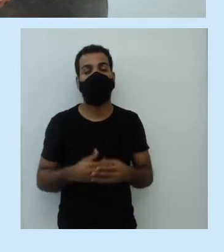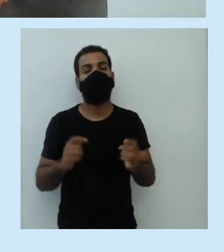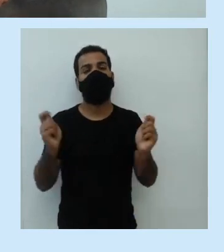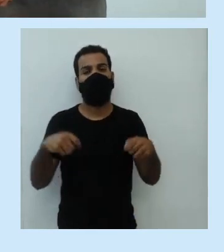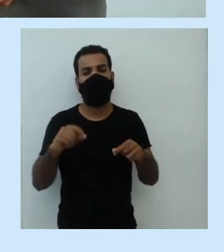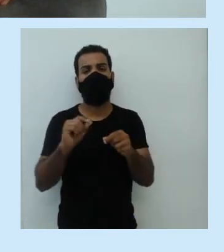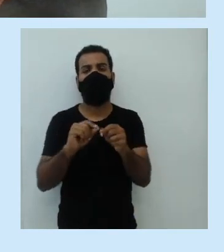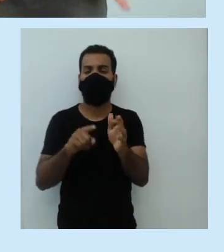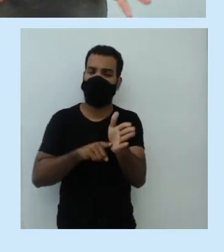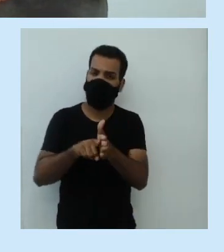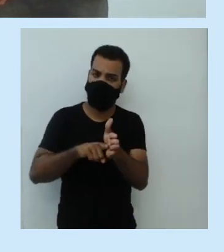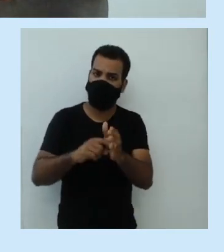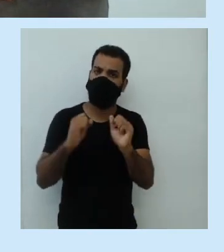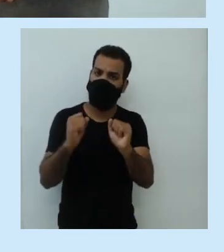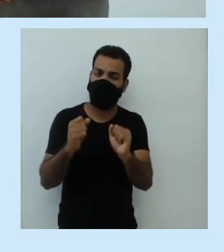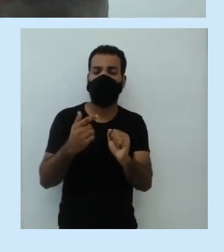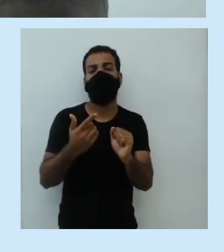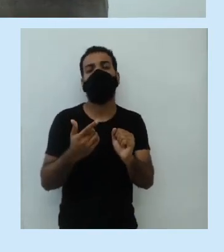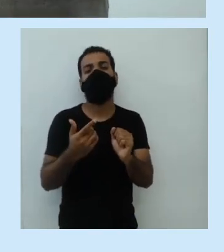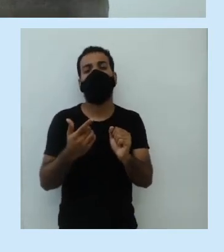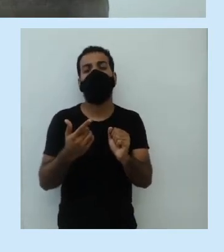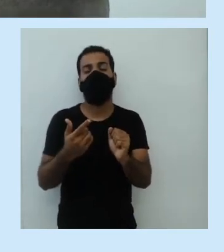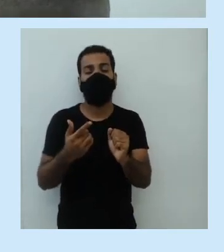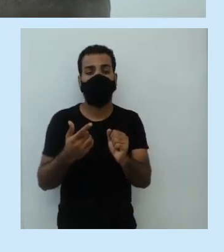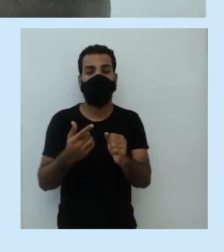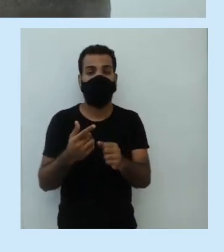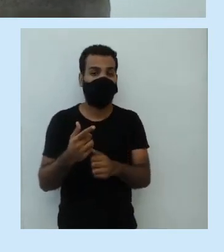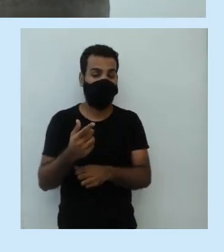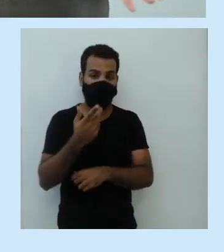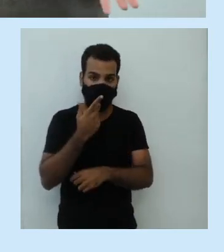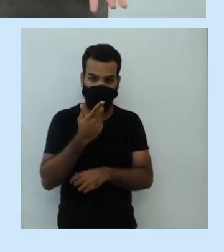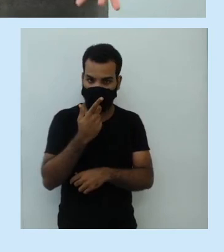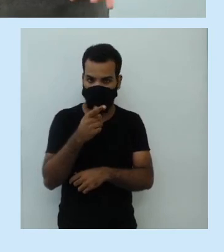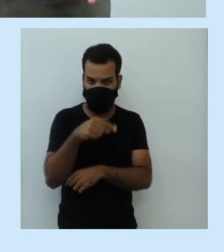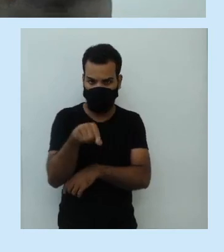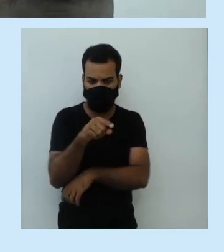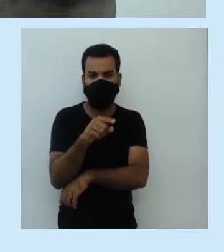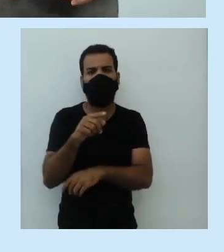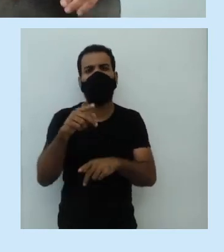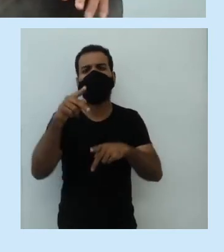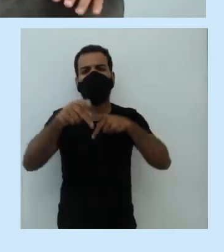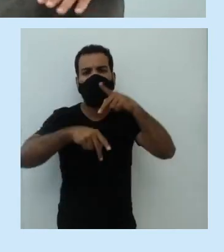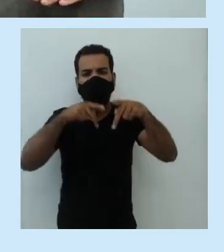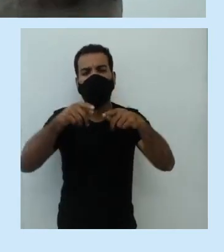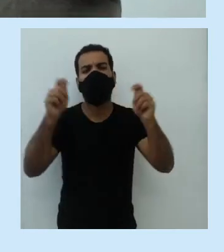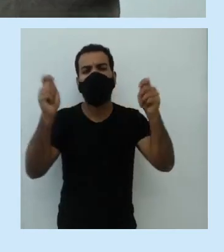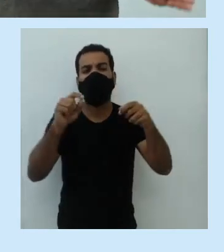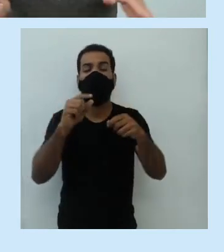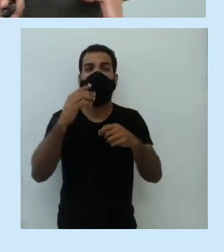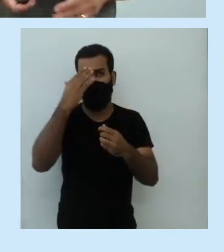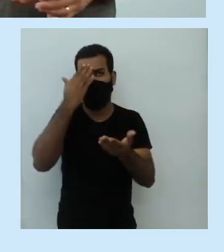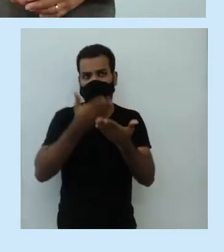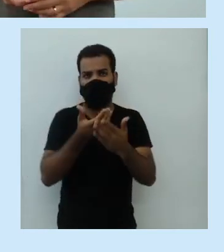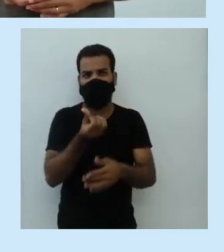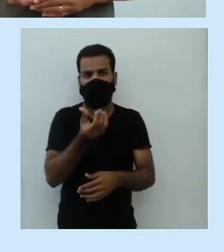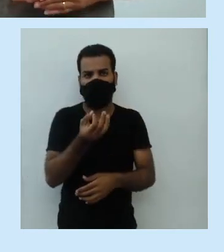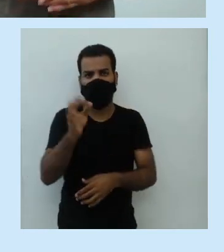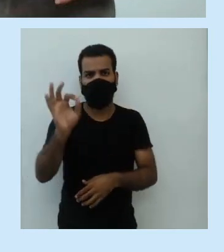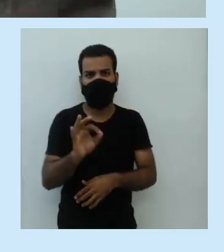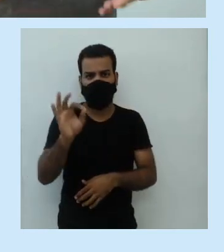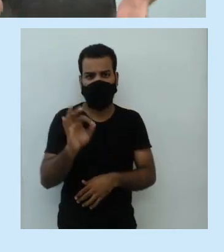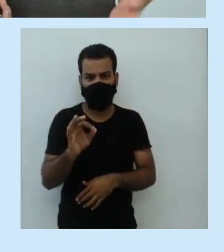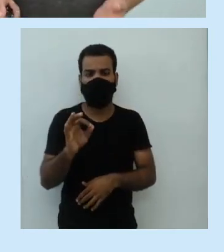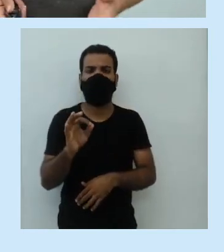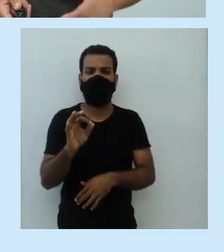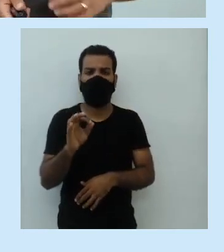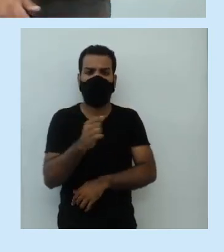aí e eu vou dizer para você que, de uma forma realmente popular, mas acredito que mais de 60% dos adultos que navegam